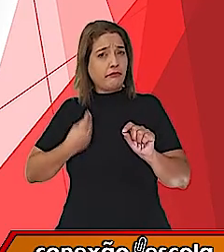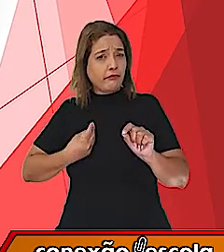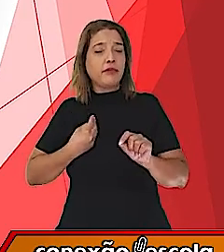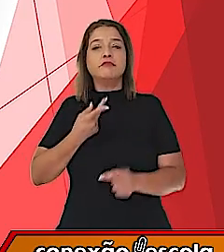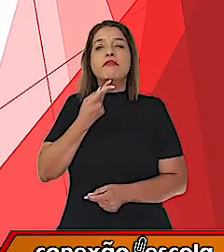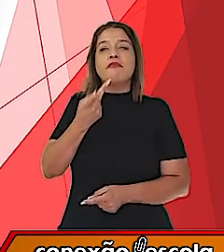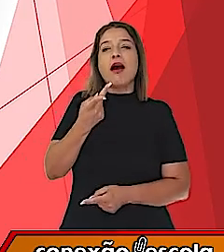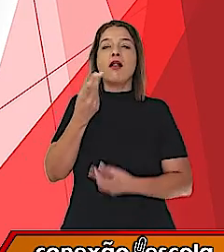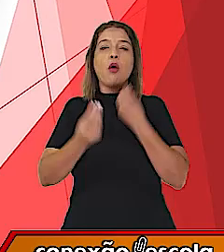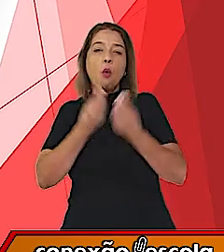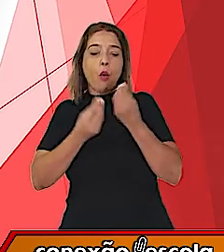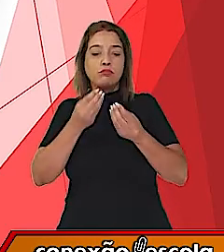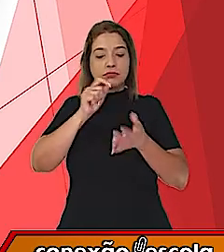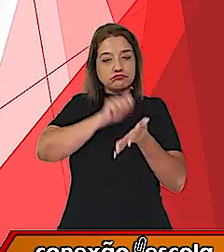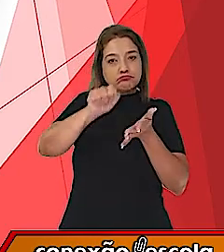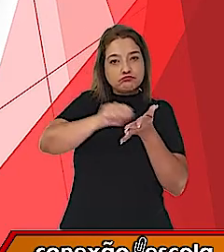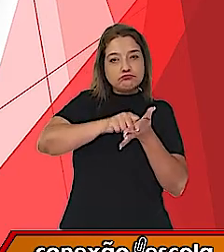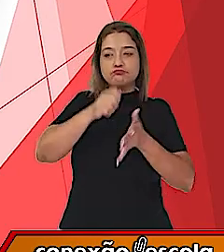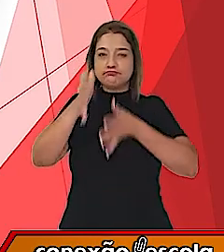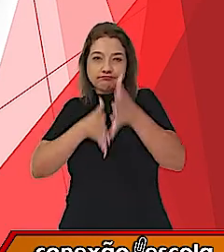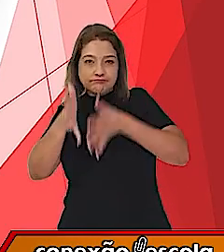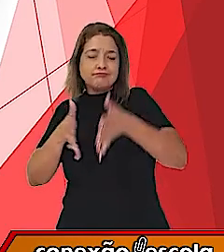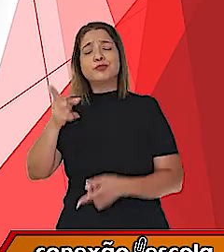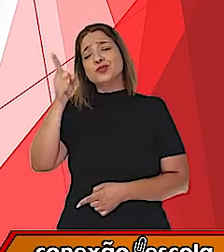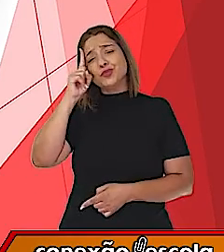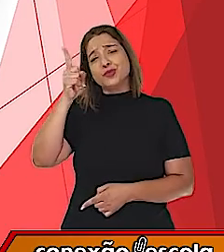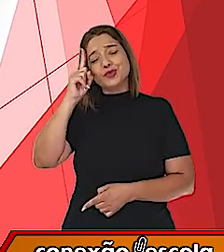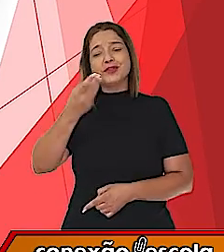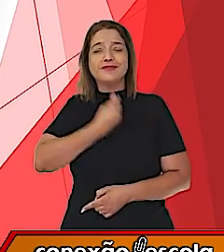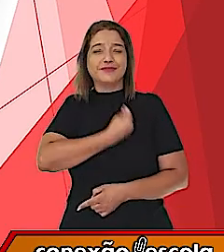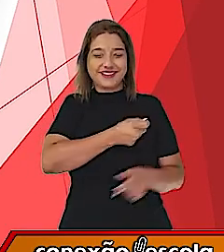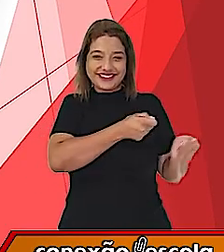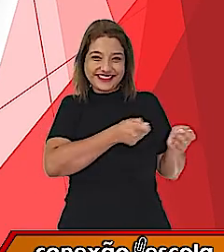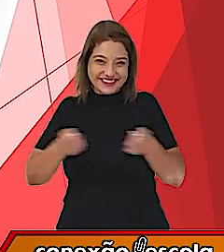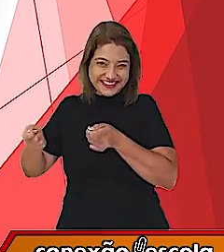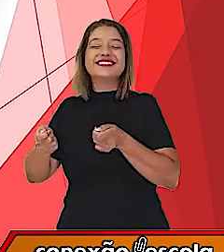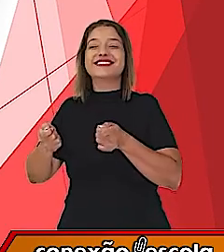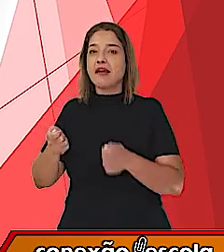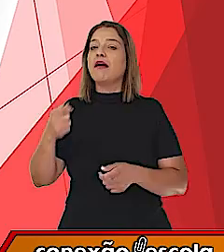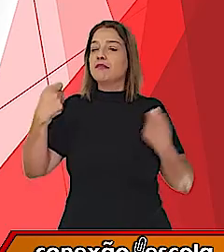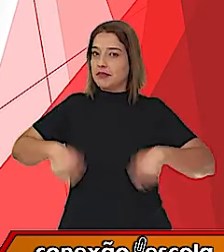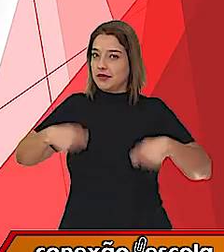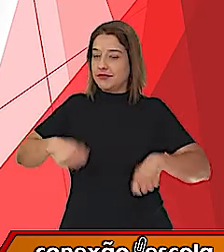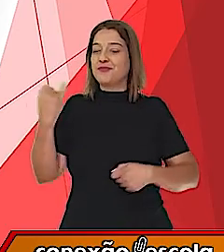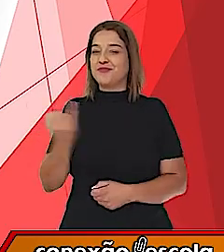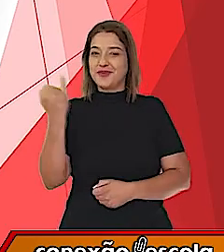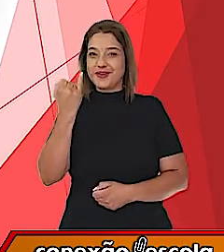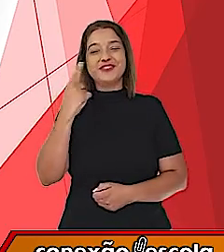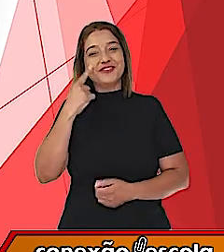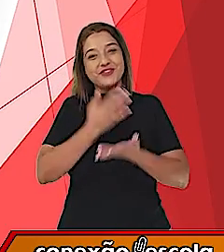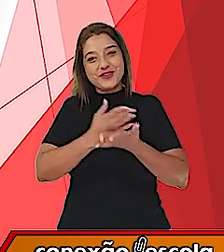nossa fala, na escrita, em nosso dia a dia. Posso dizer que são necessários.